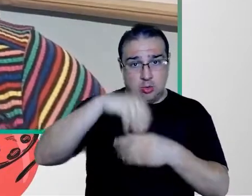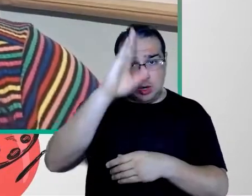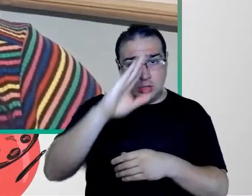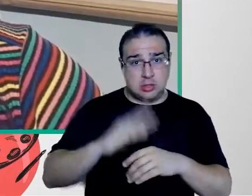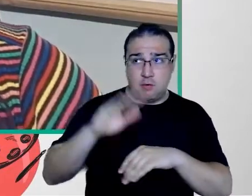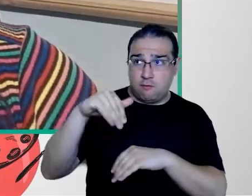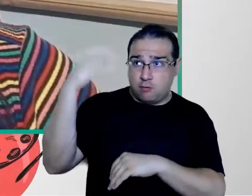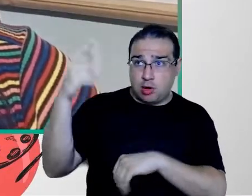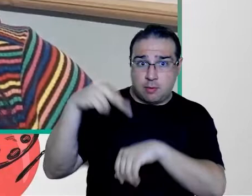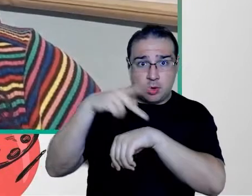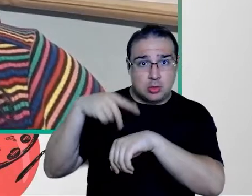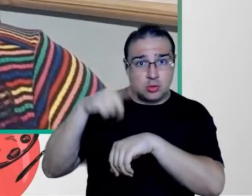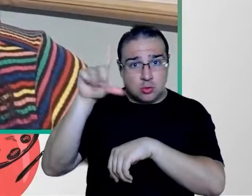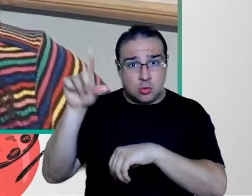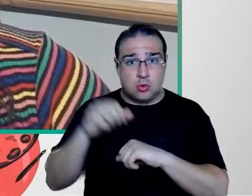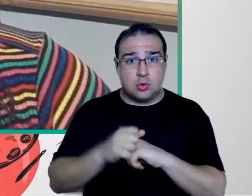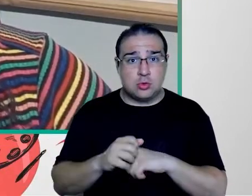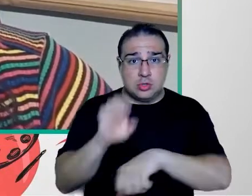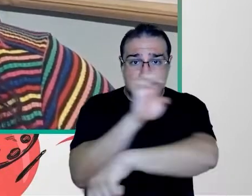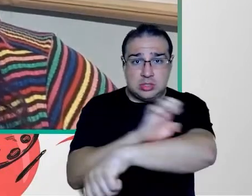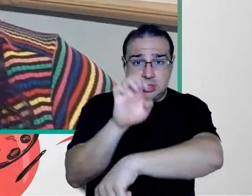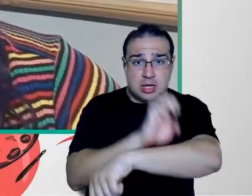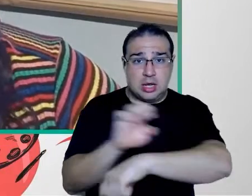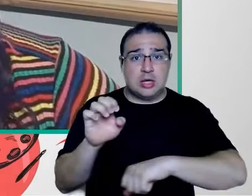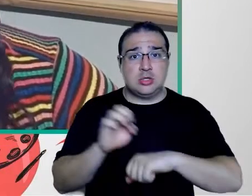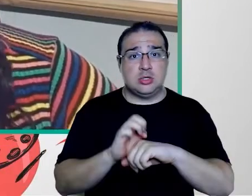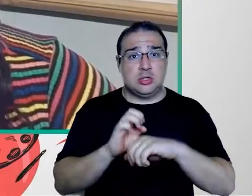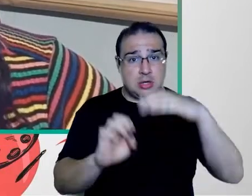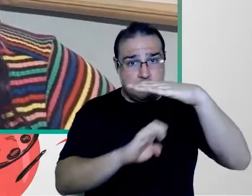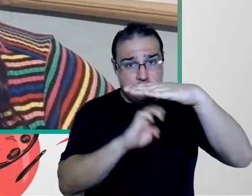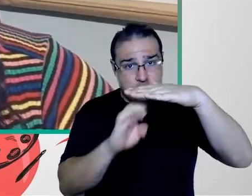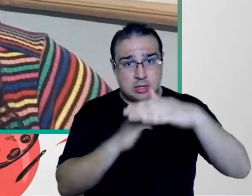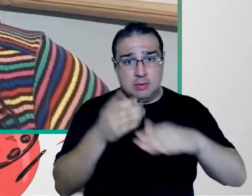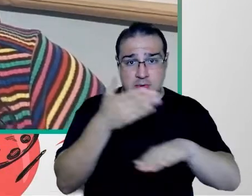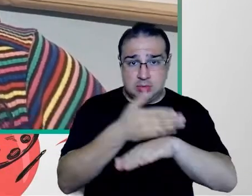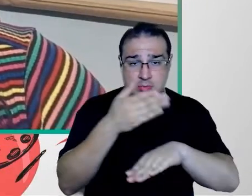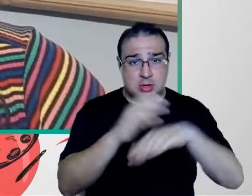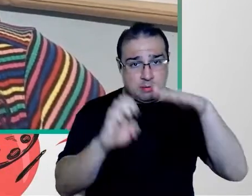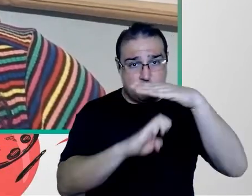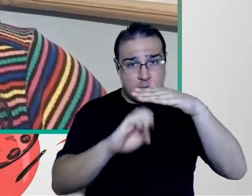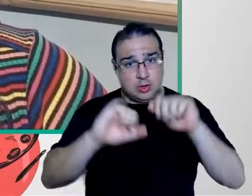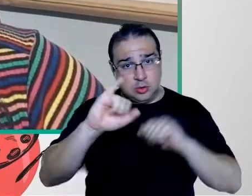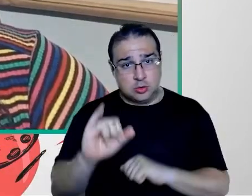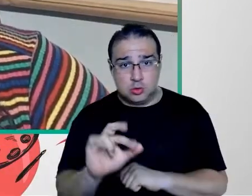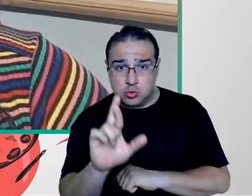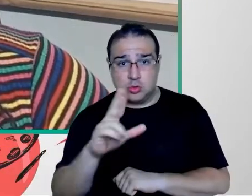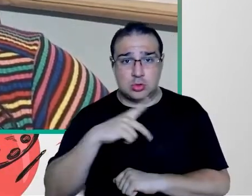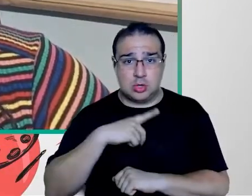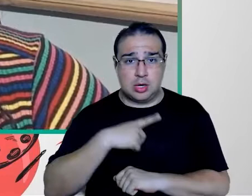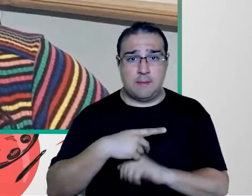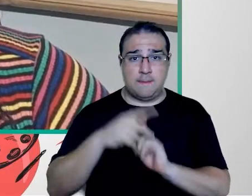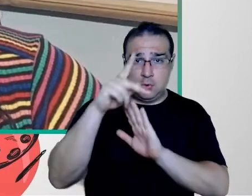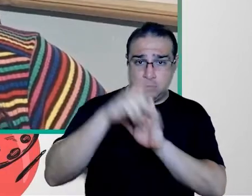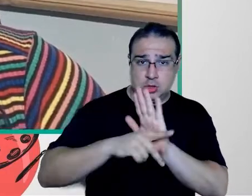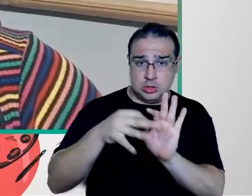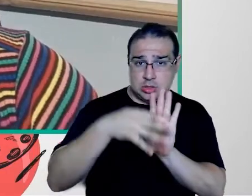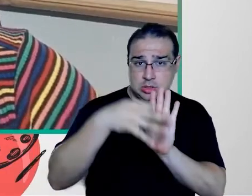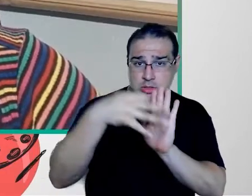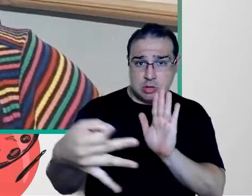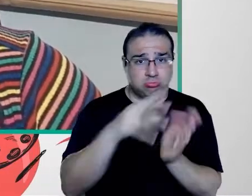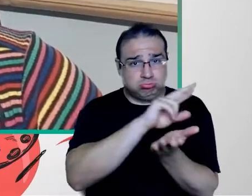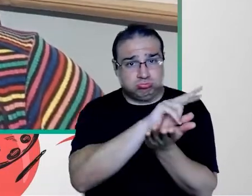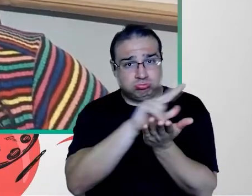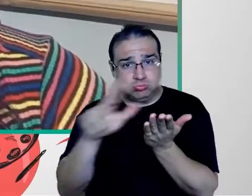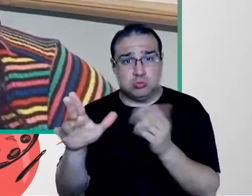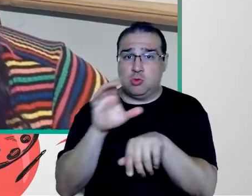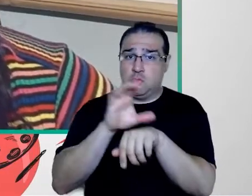internacionais, estágio em empresas, participação em empresas júniors, participação em projetos de extensão, entre